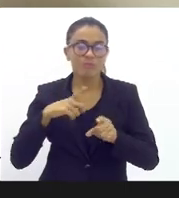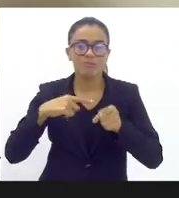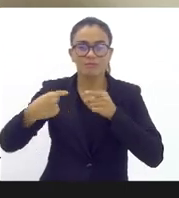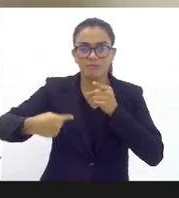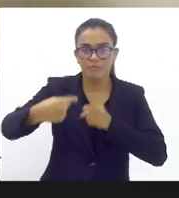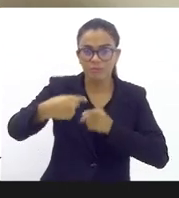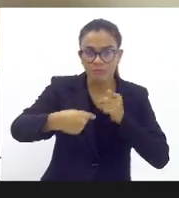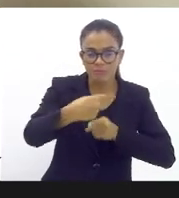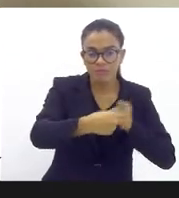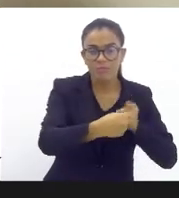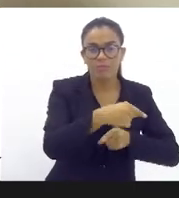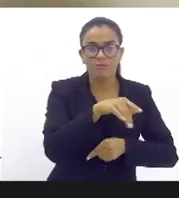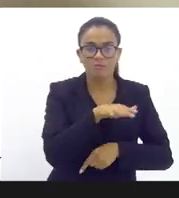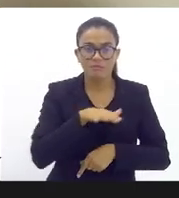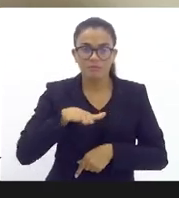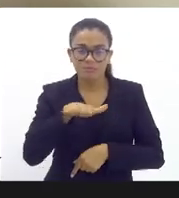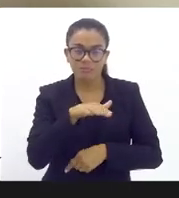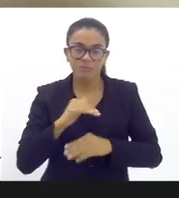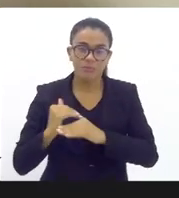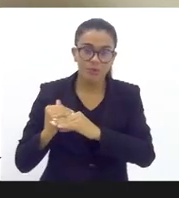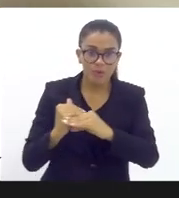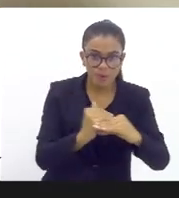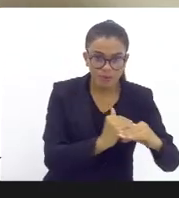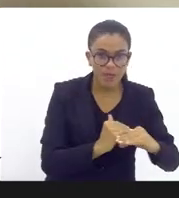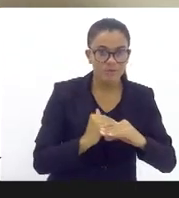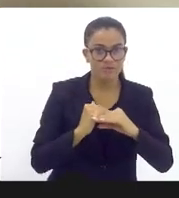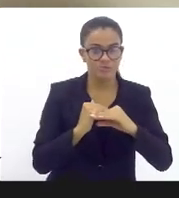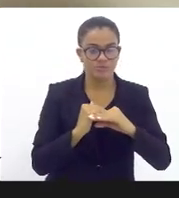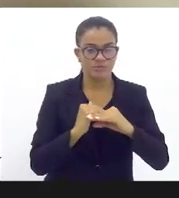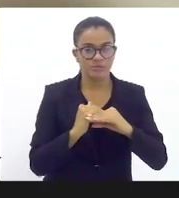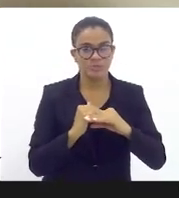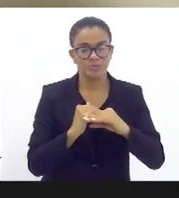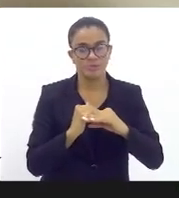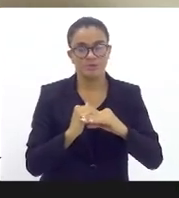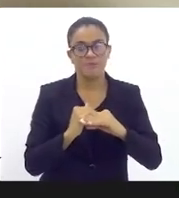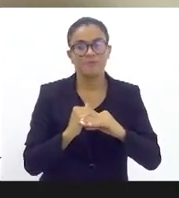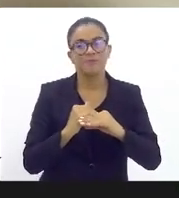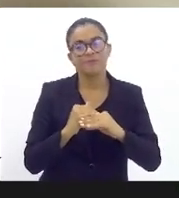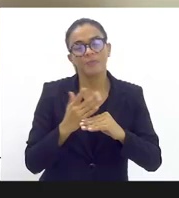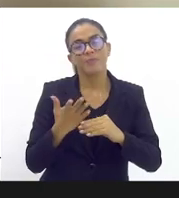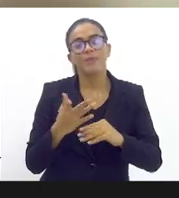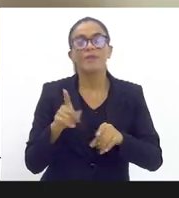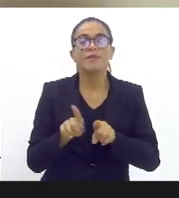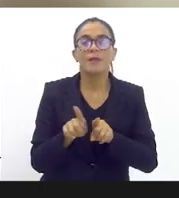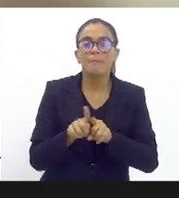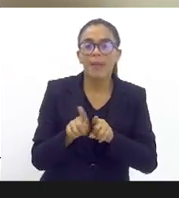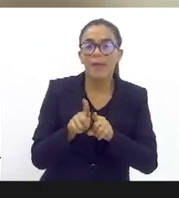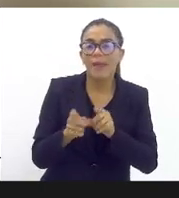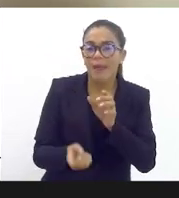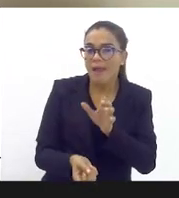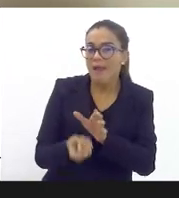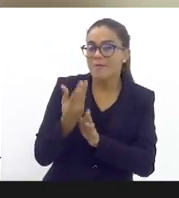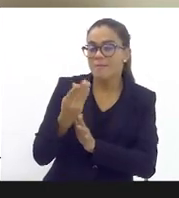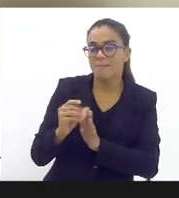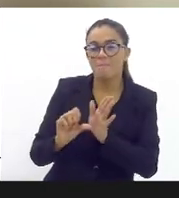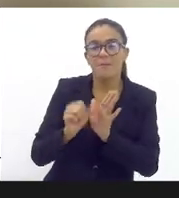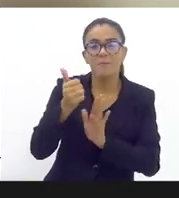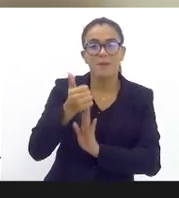discutidos na Código de Igualdade e lá de lá saem as principais ações do MPT.